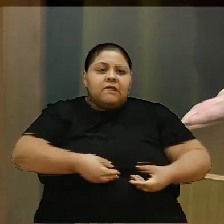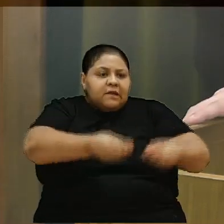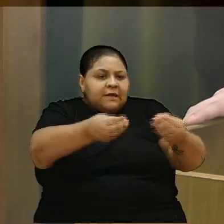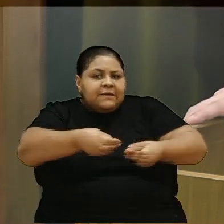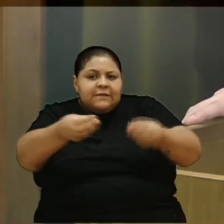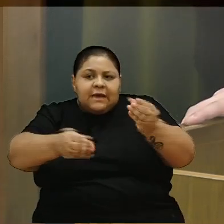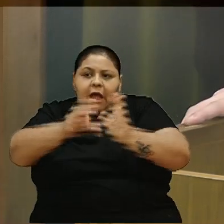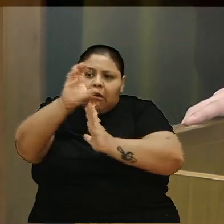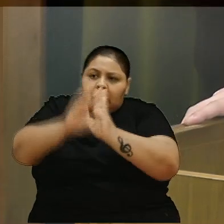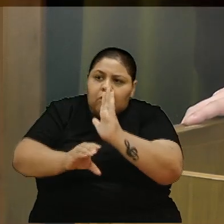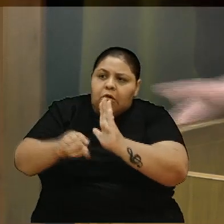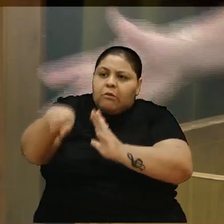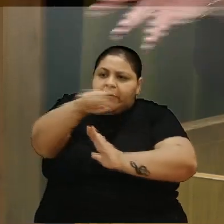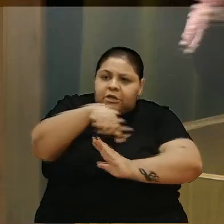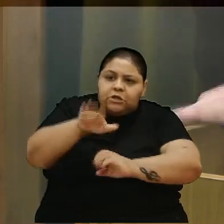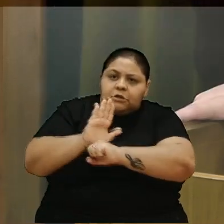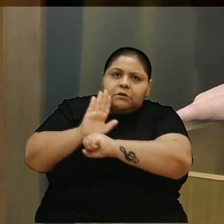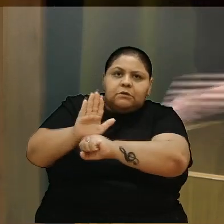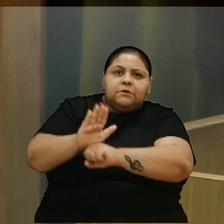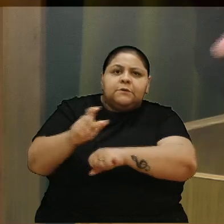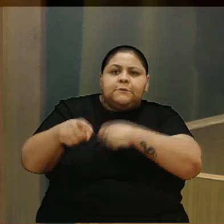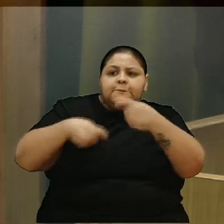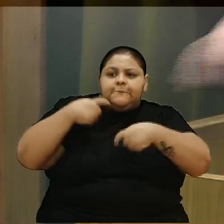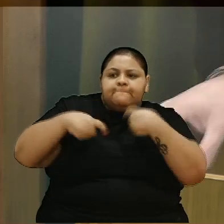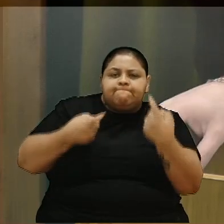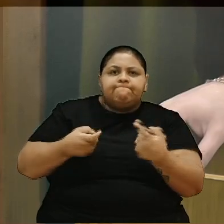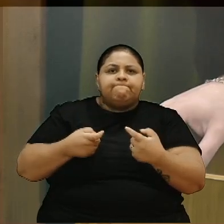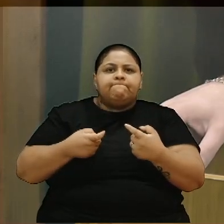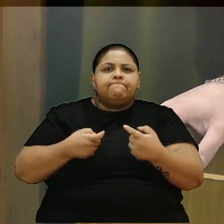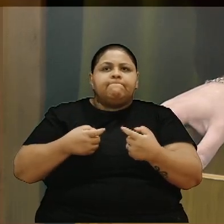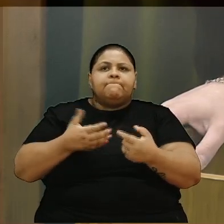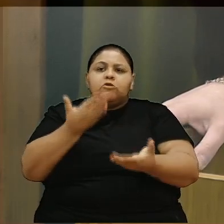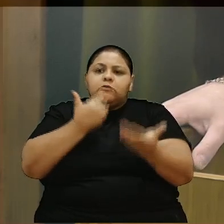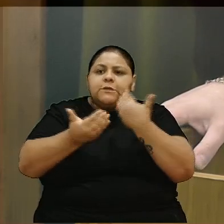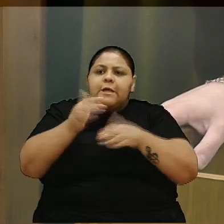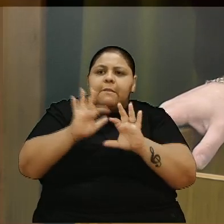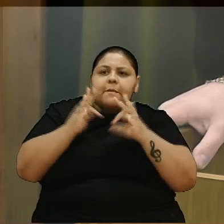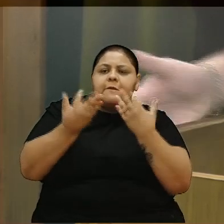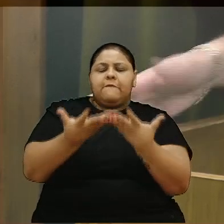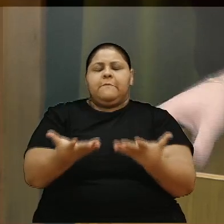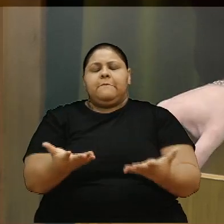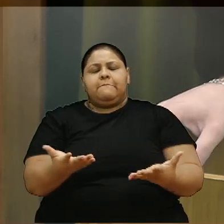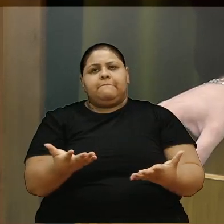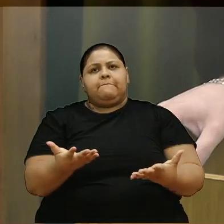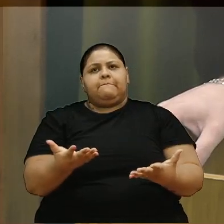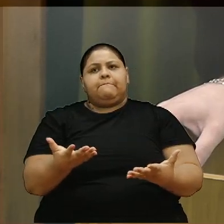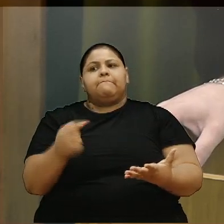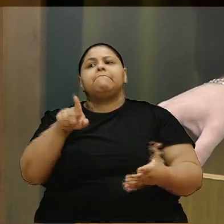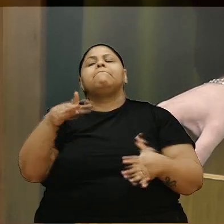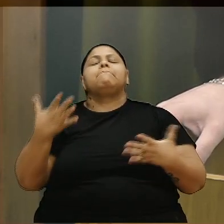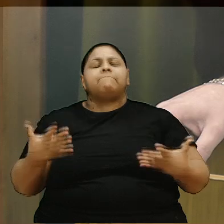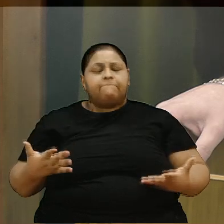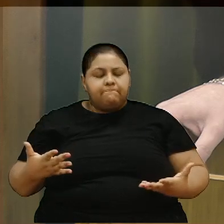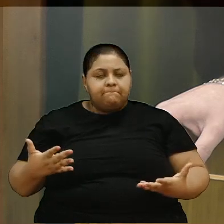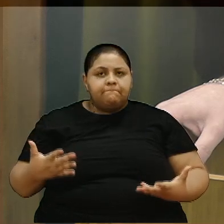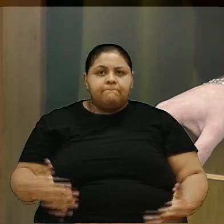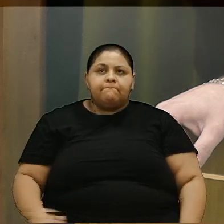tentar ajudar. Desesperado para sustentar a família. E aí?